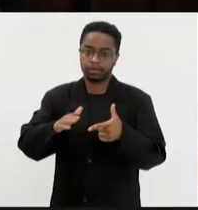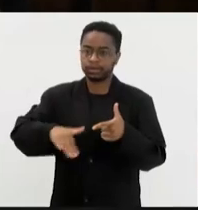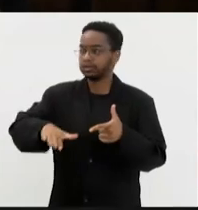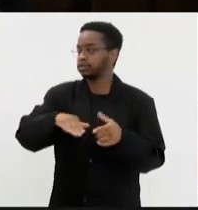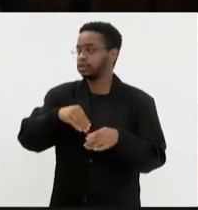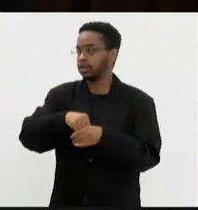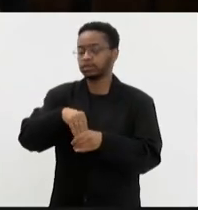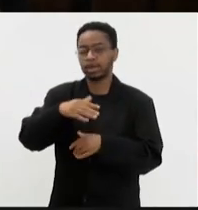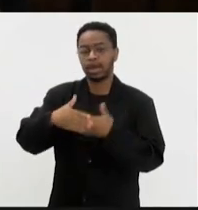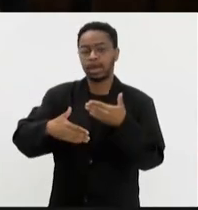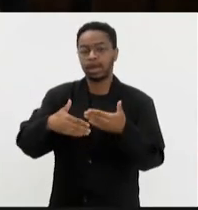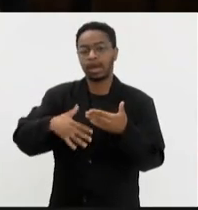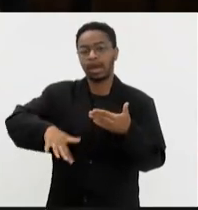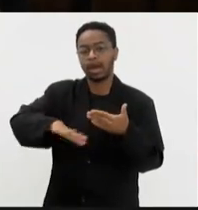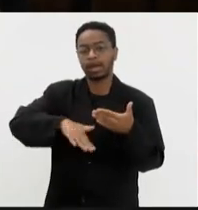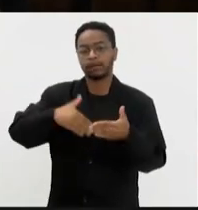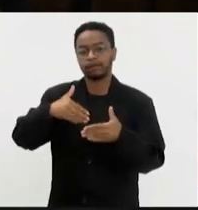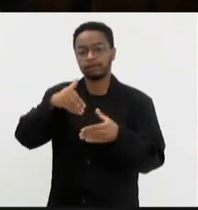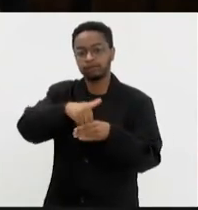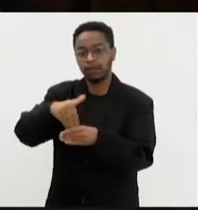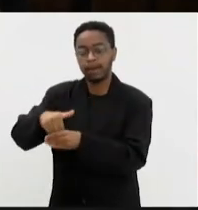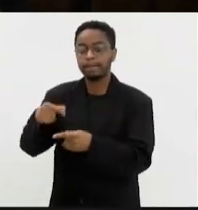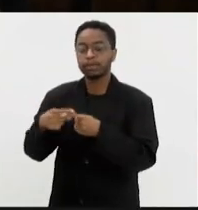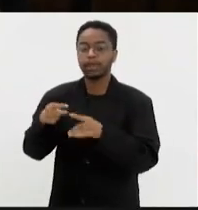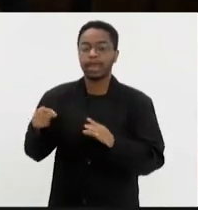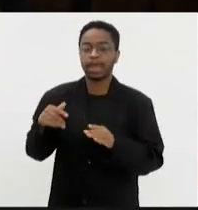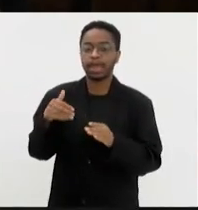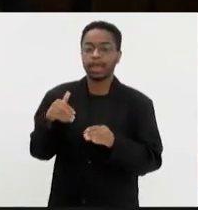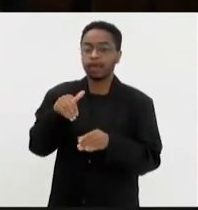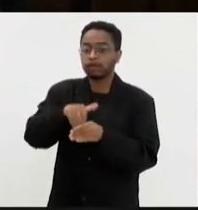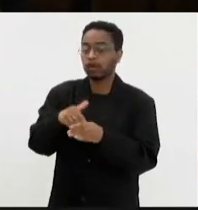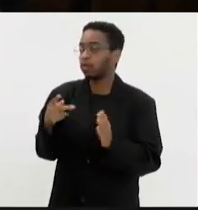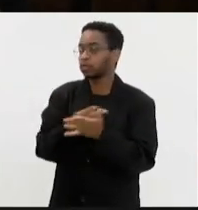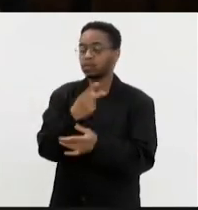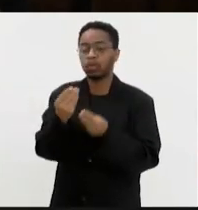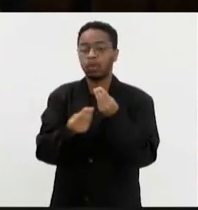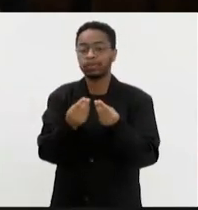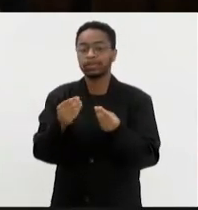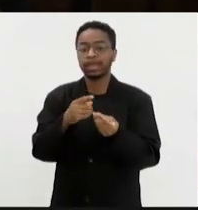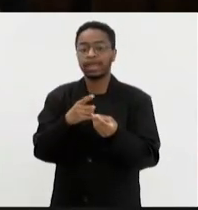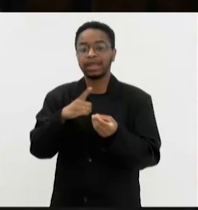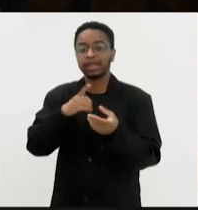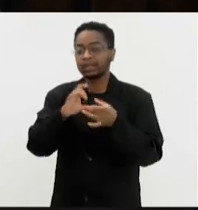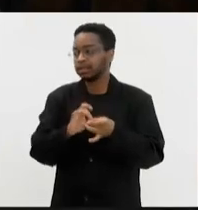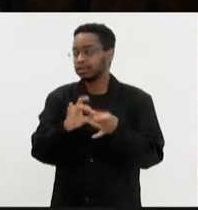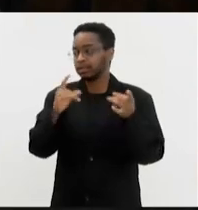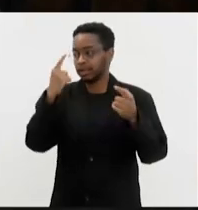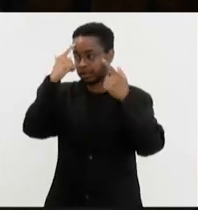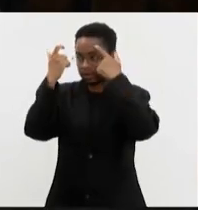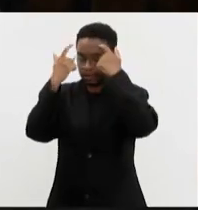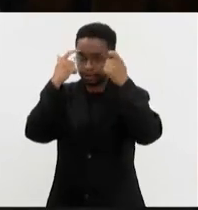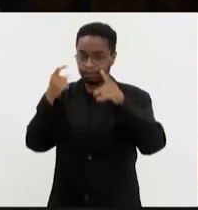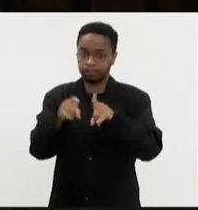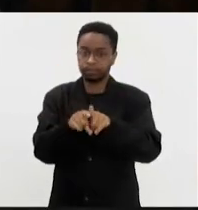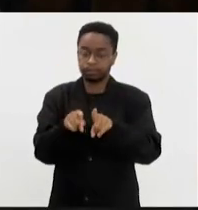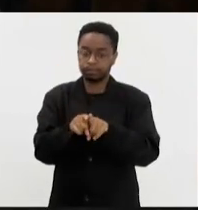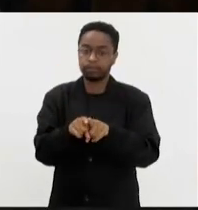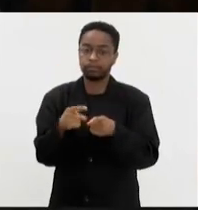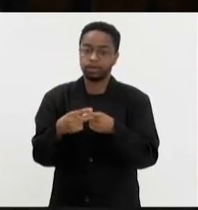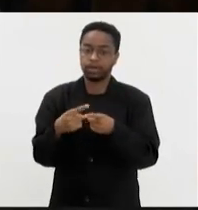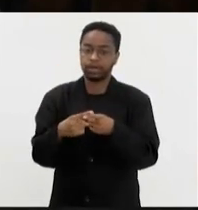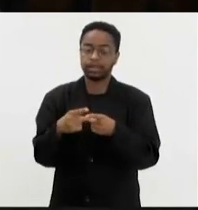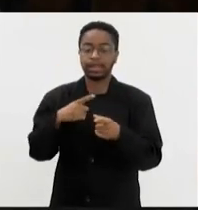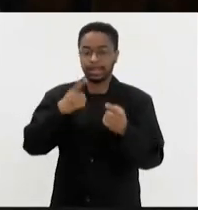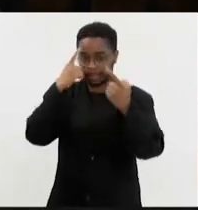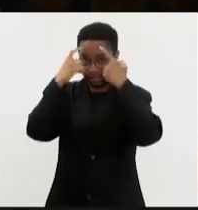né Por quê Porque a eleição se faz num jogo livre de ideias né num mercado de ideias livre quando